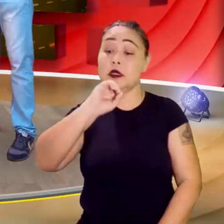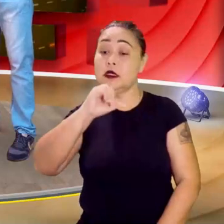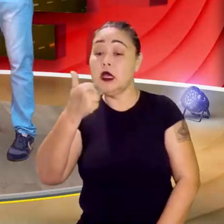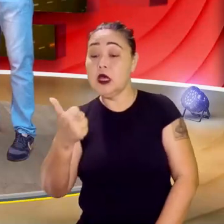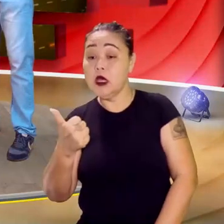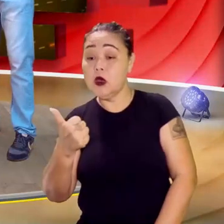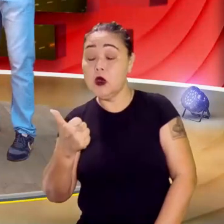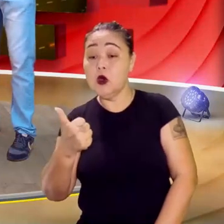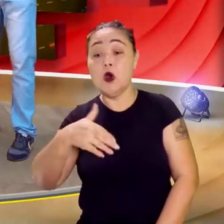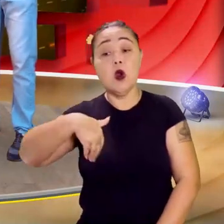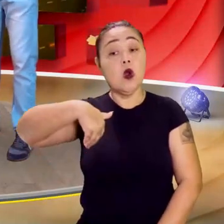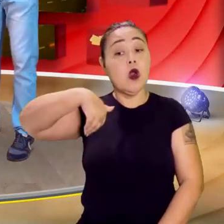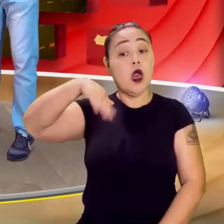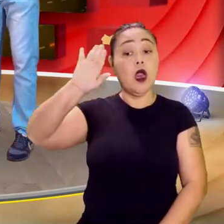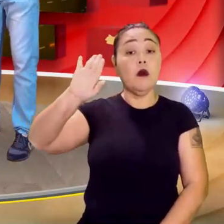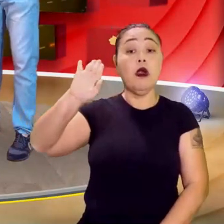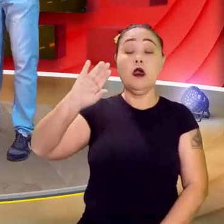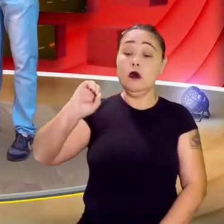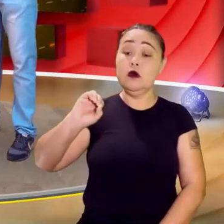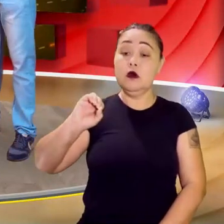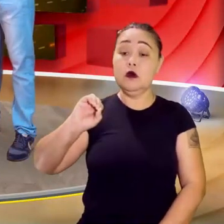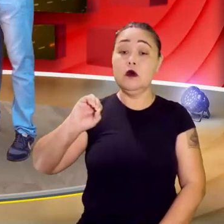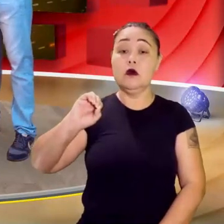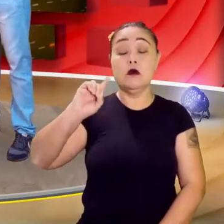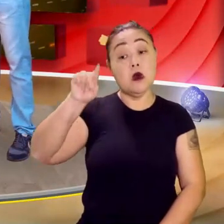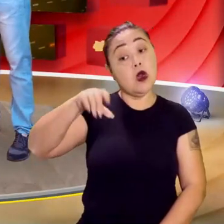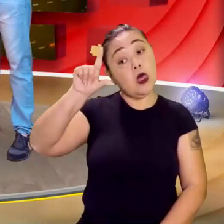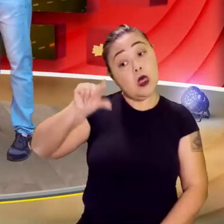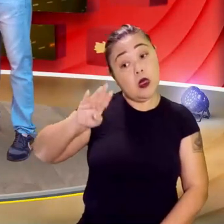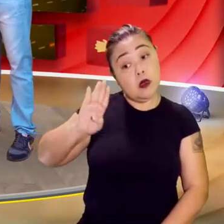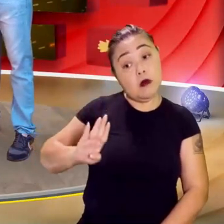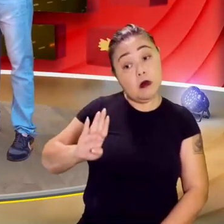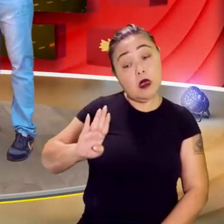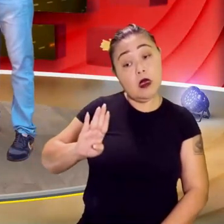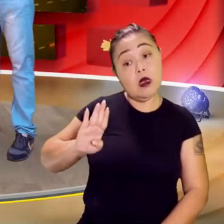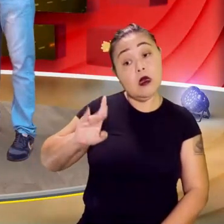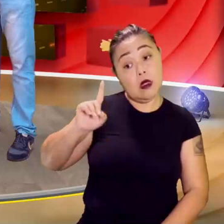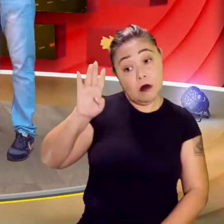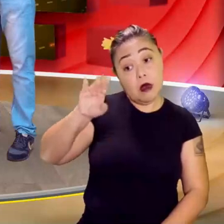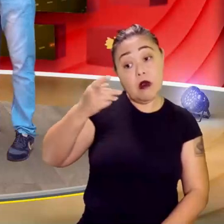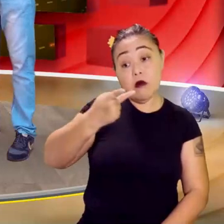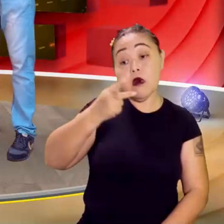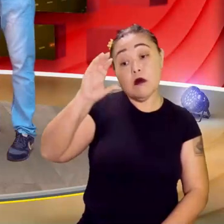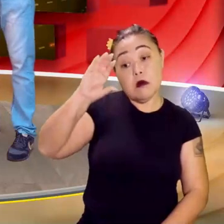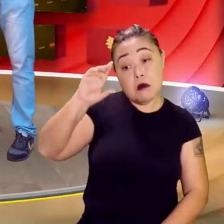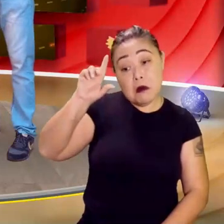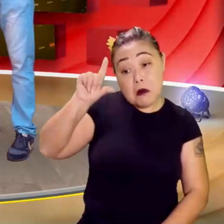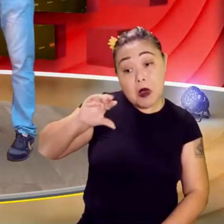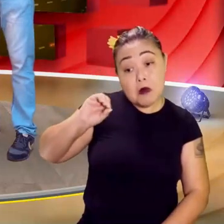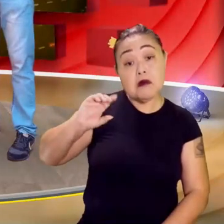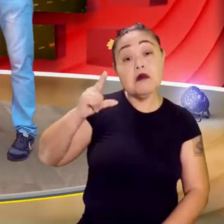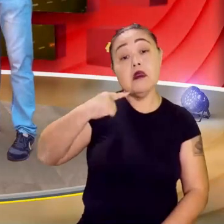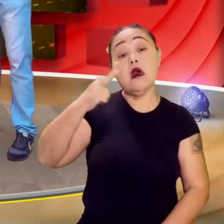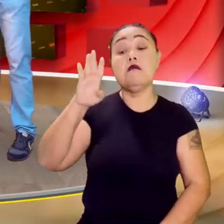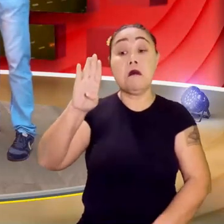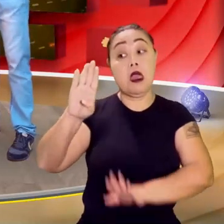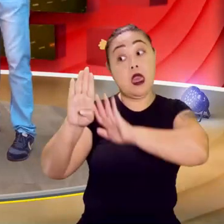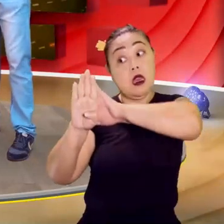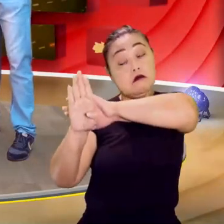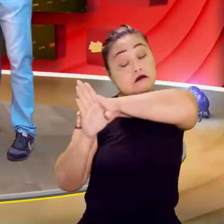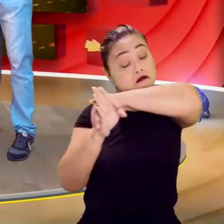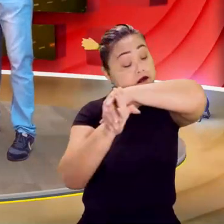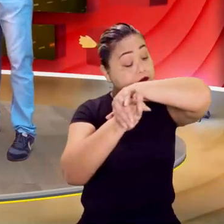e 1, ou seja, ele é maior do que 0. Na letra B fala que ele é menor que 0. Está fora. Então a B já... Está